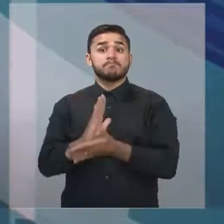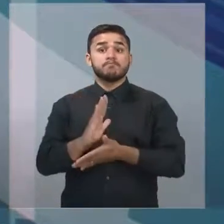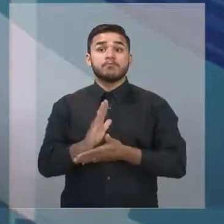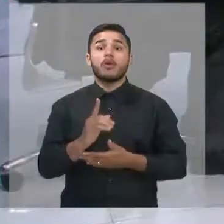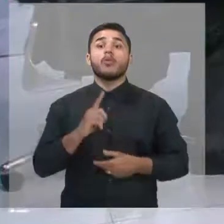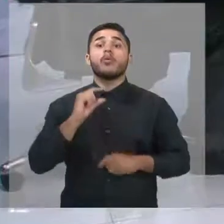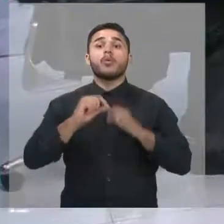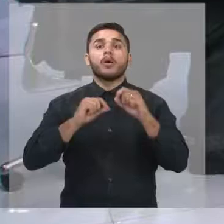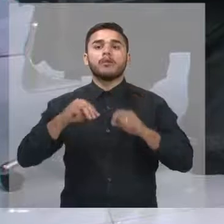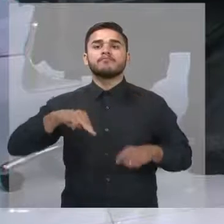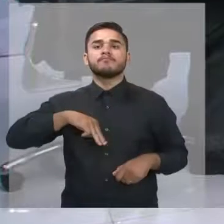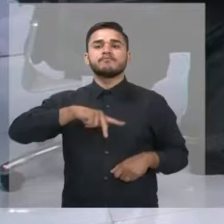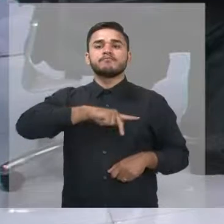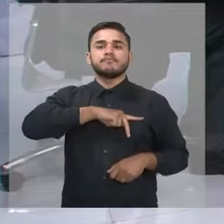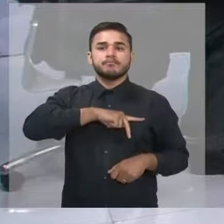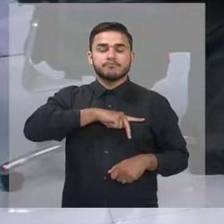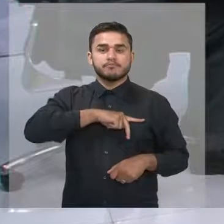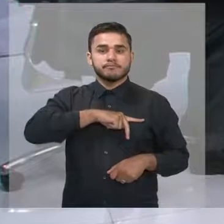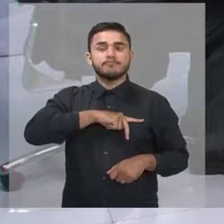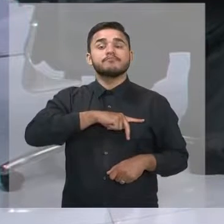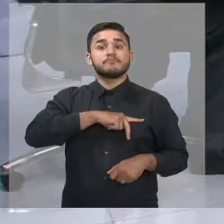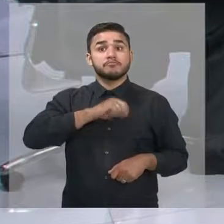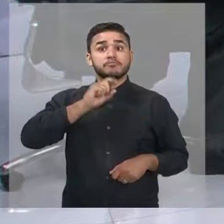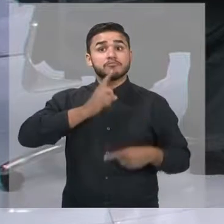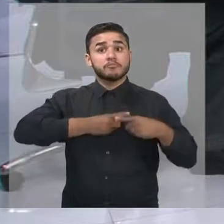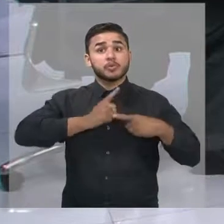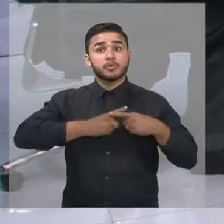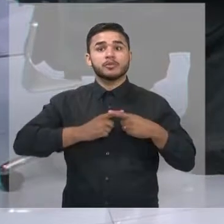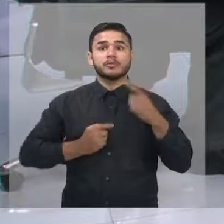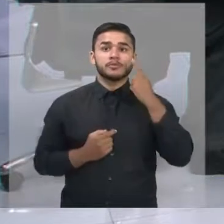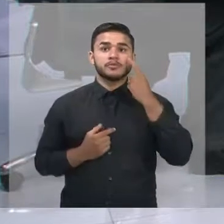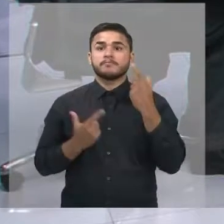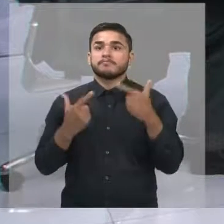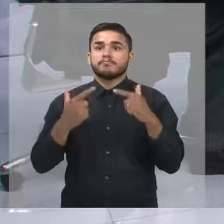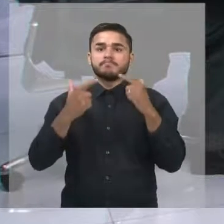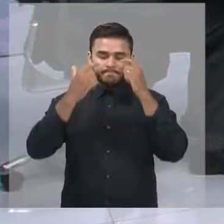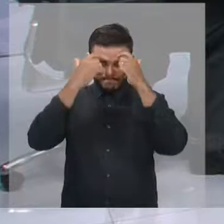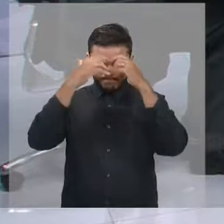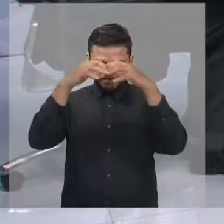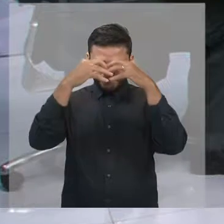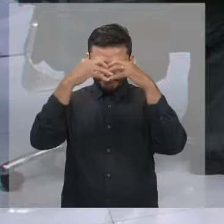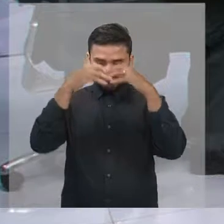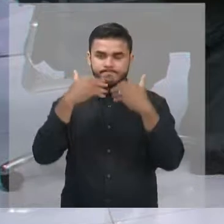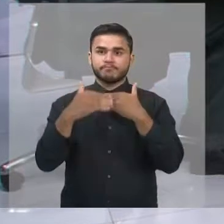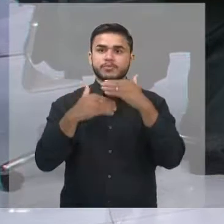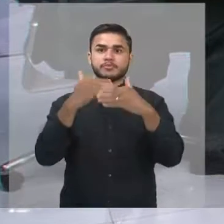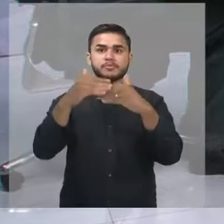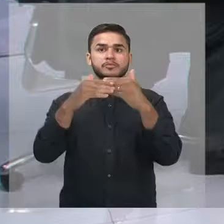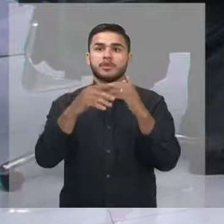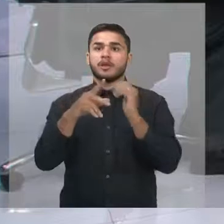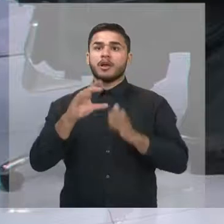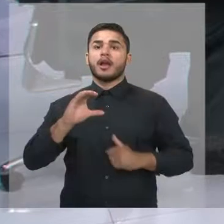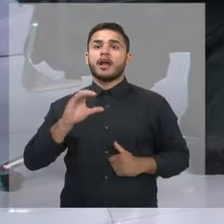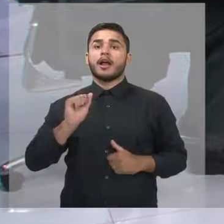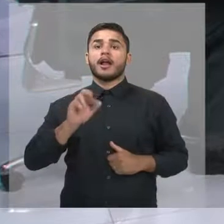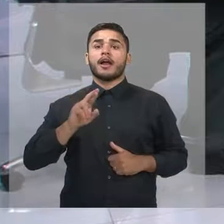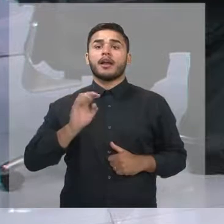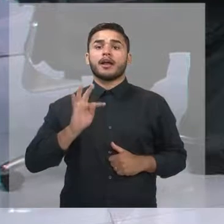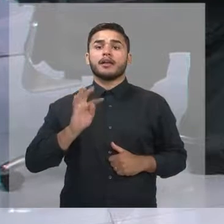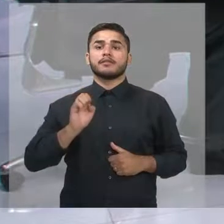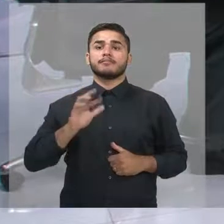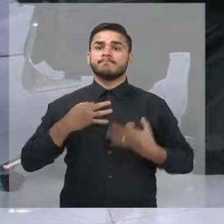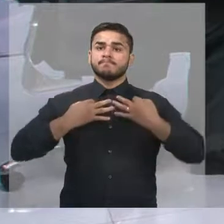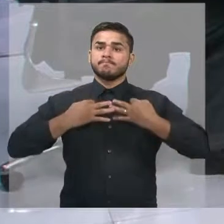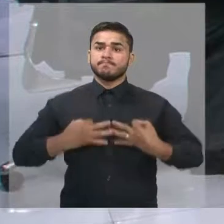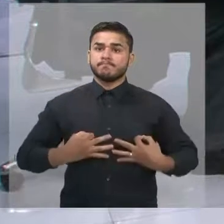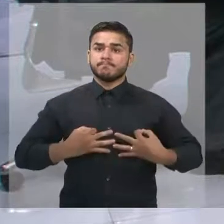coisa dessa, porque o desenvolvimento cognitivo não guarda relação com equilíbrio, não guarda relação com o caráter, não guarda